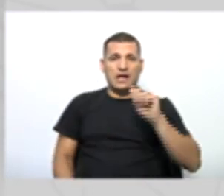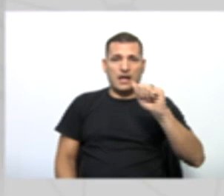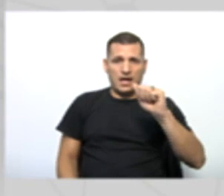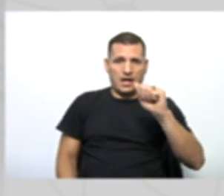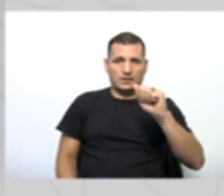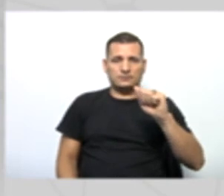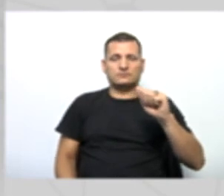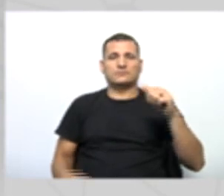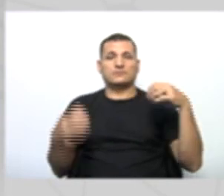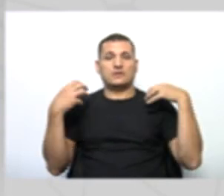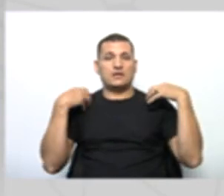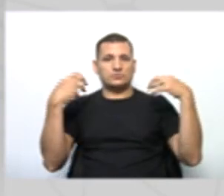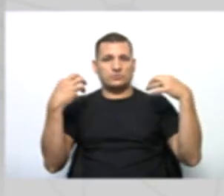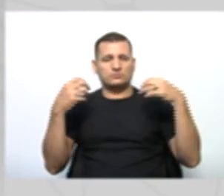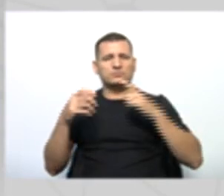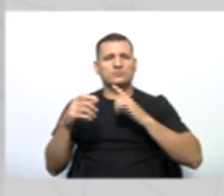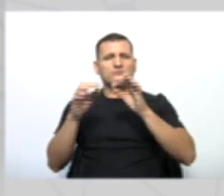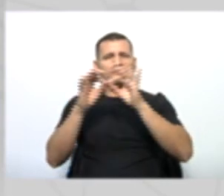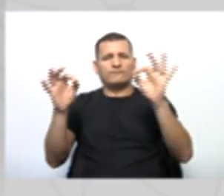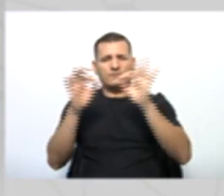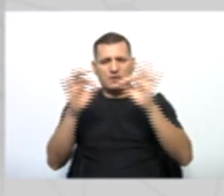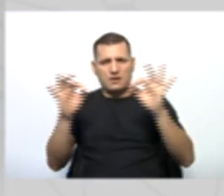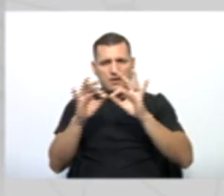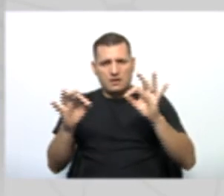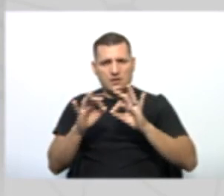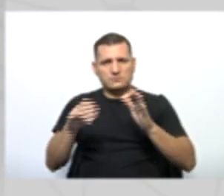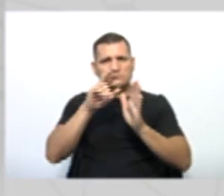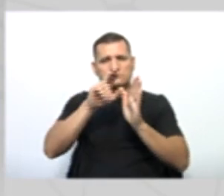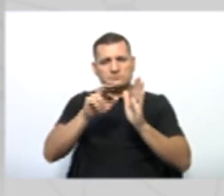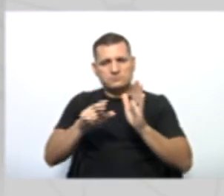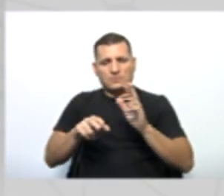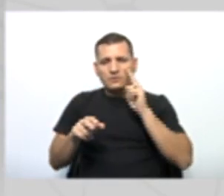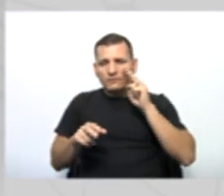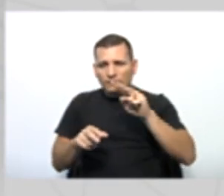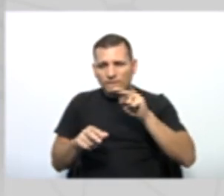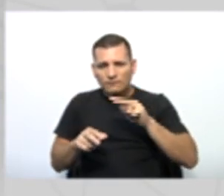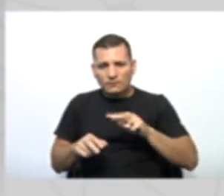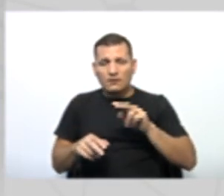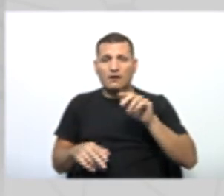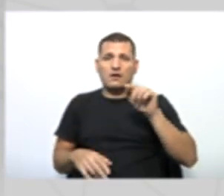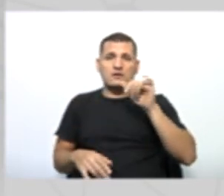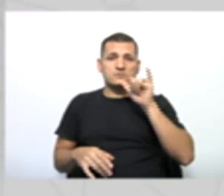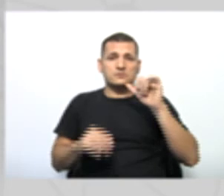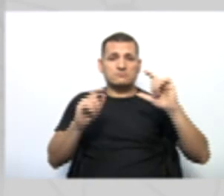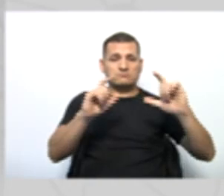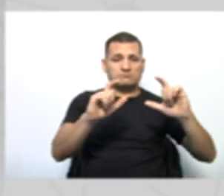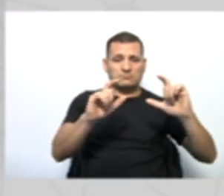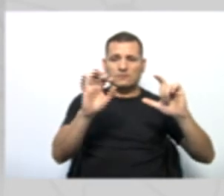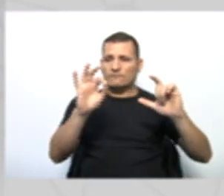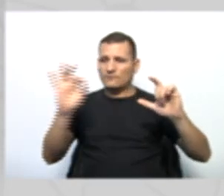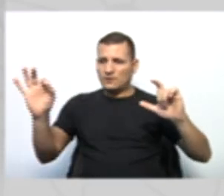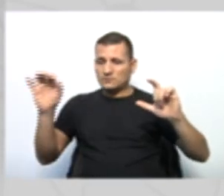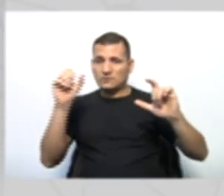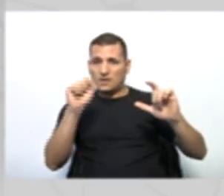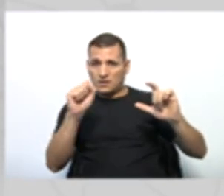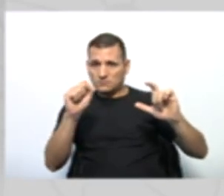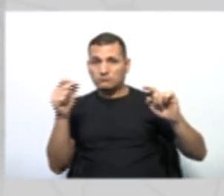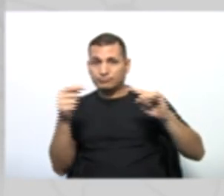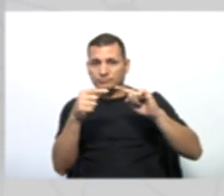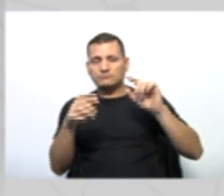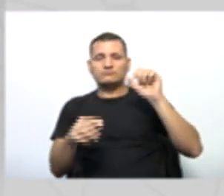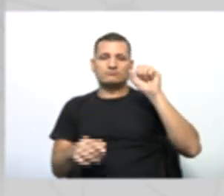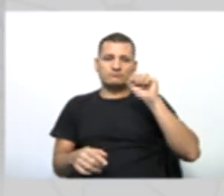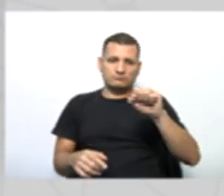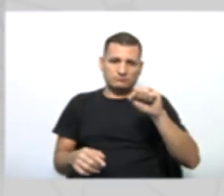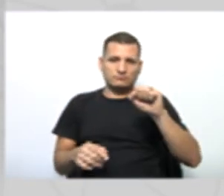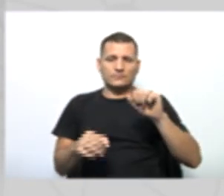uma série de frases, vão olhar para elas e escrever nesse quadrinho se foi o Aristóteles ou se foi o Sócrates